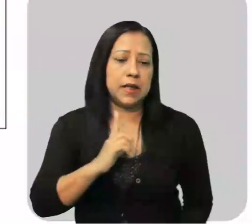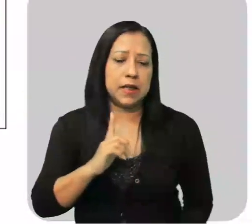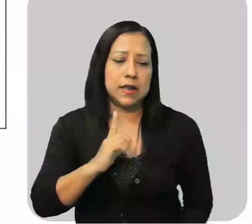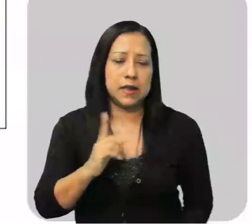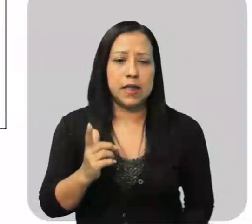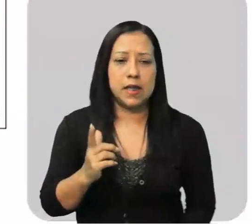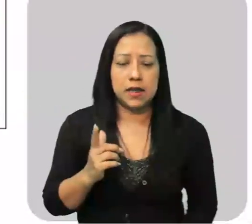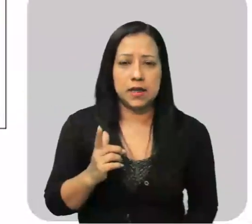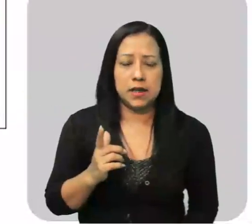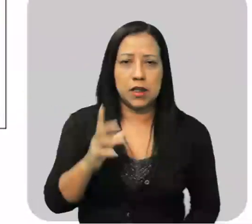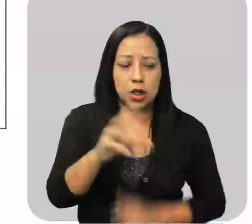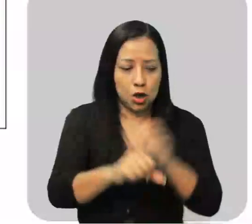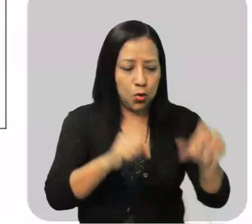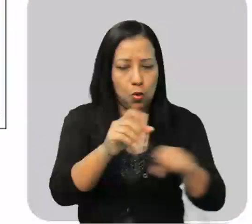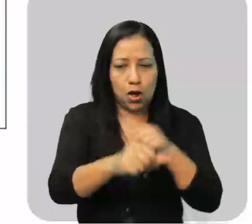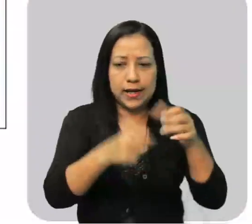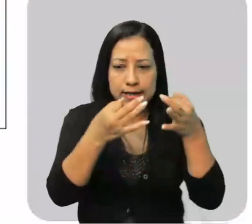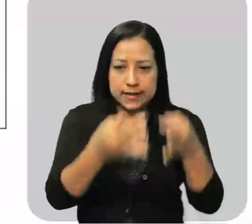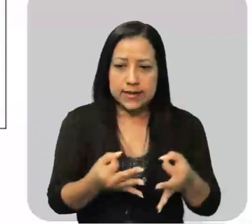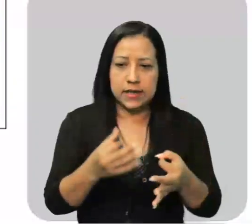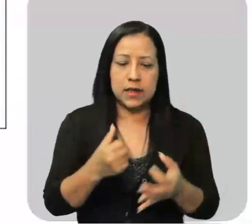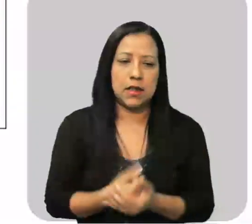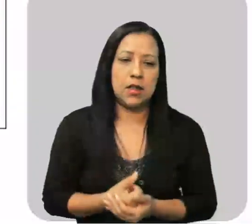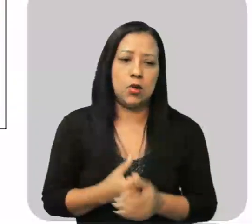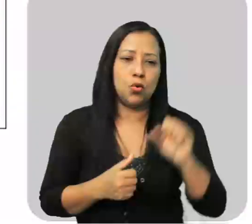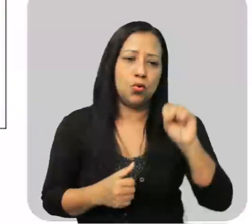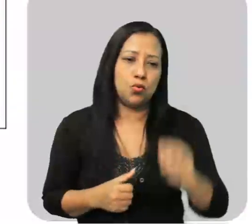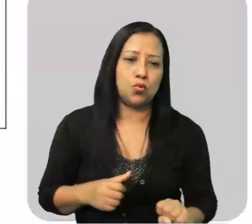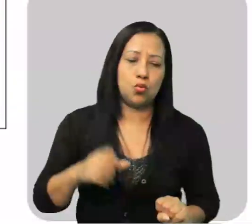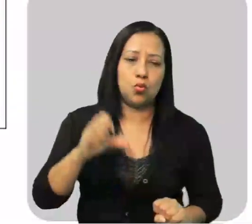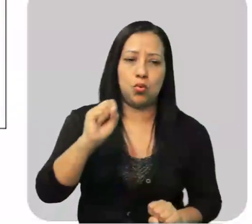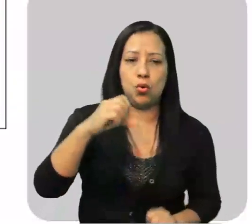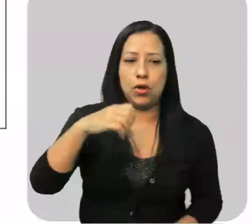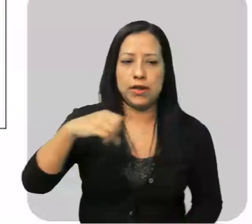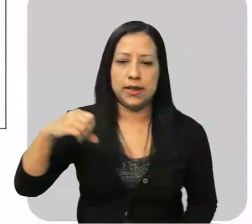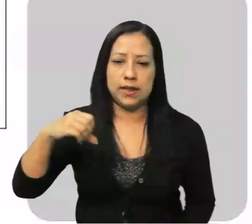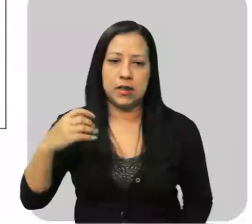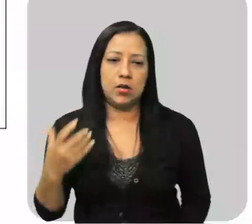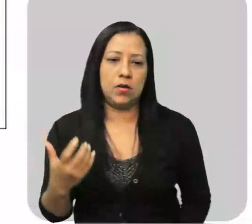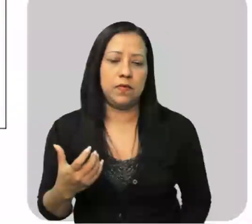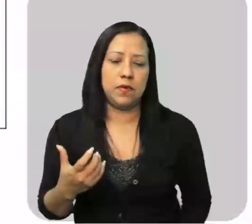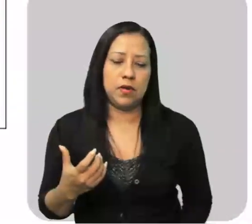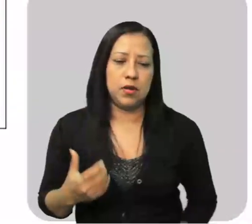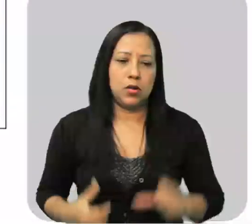Percentual de municípios com iniciativa de coleta seletiva por região. Sul,